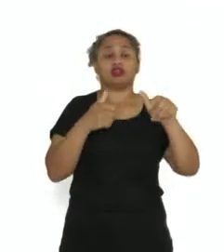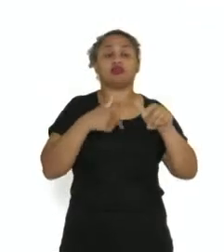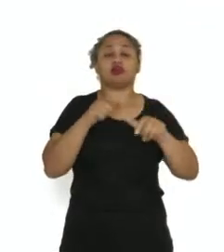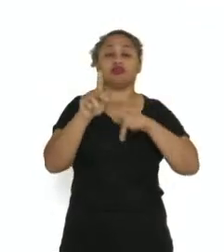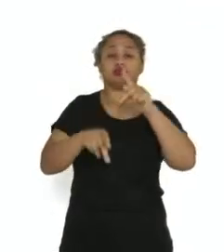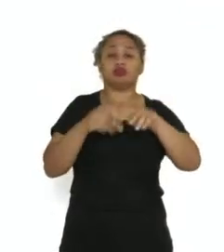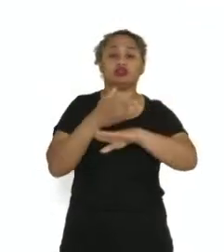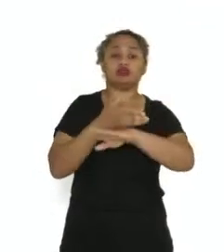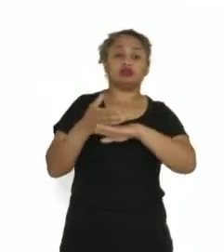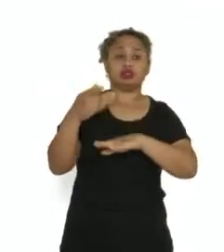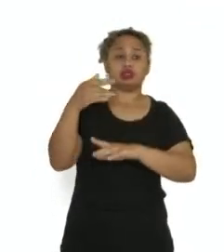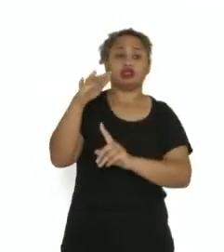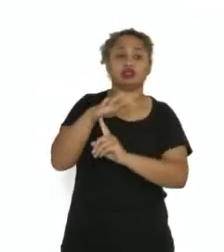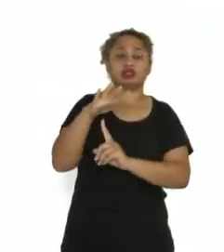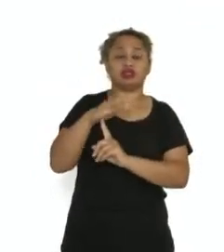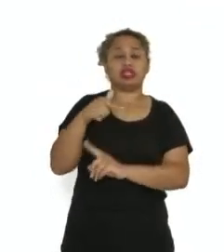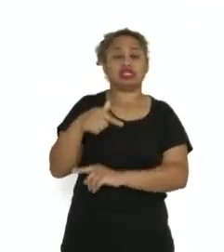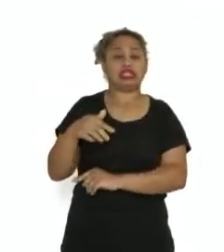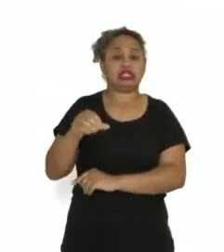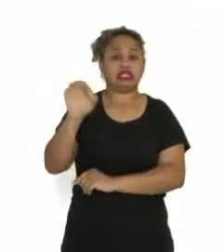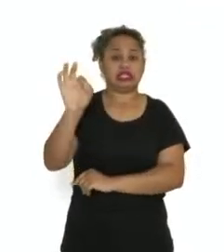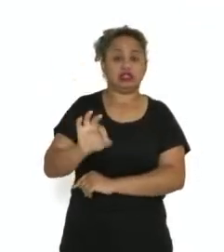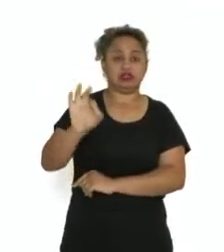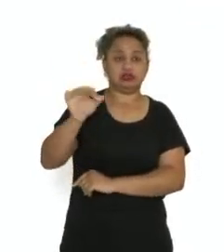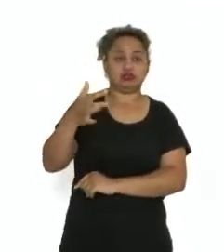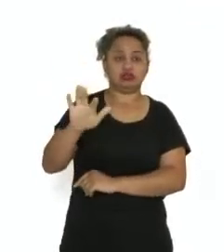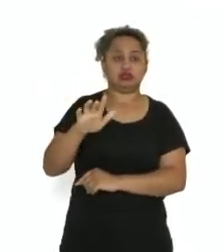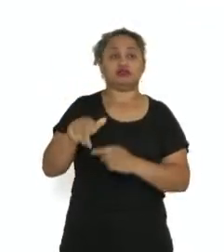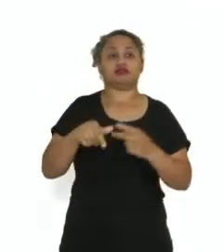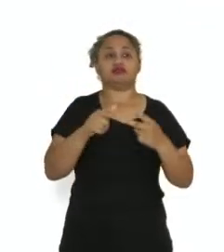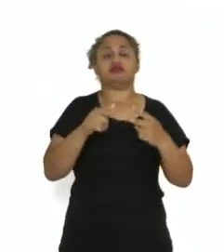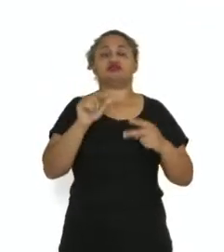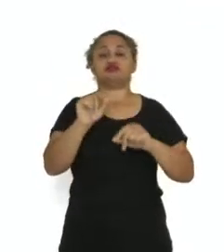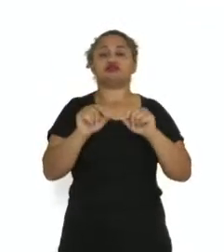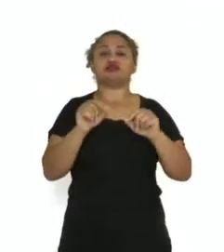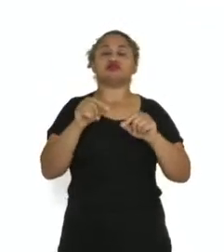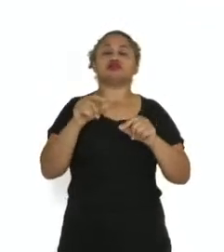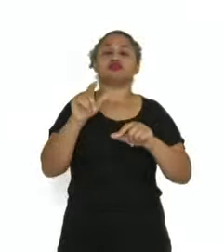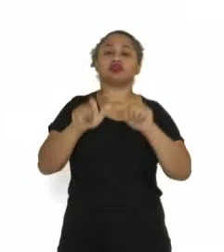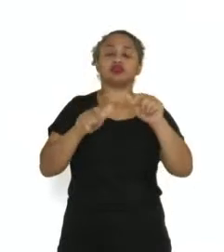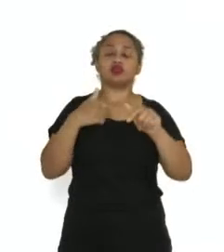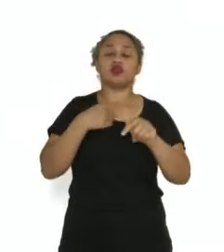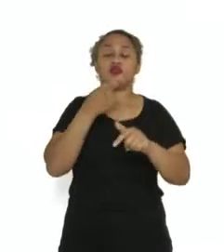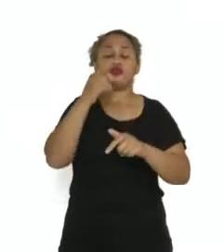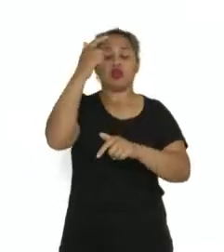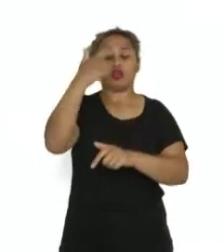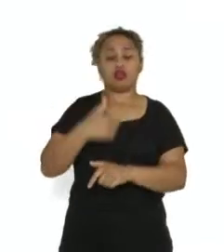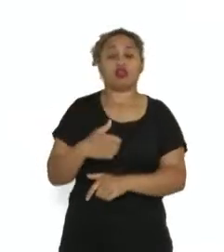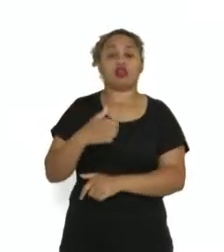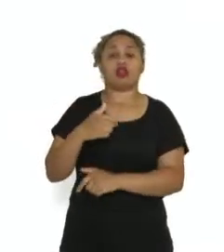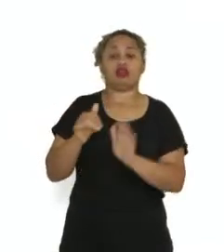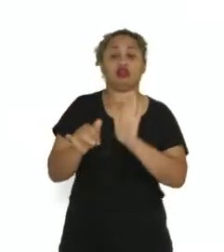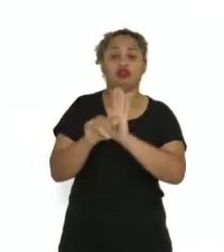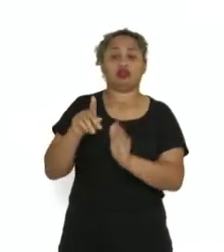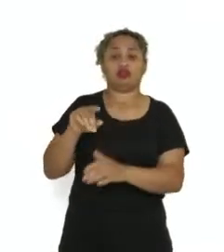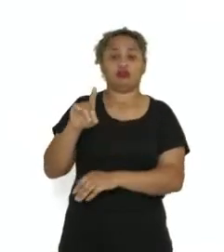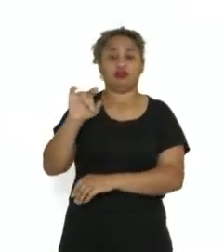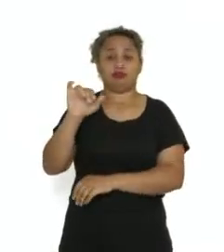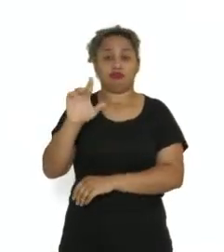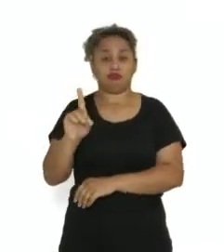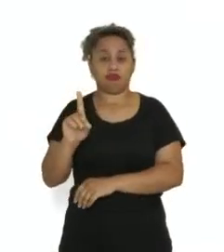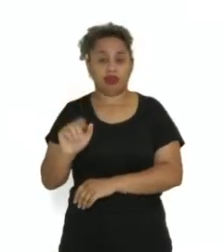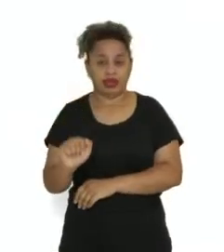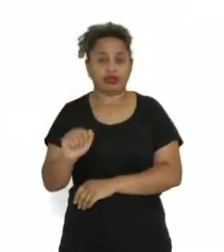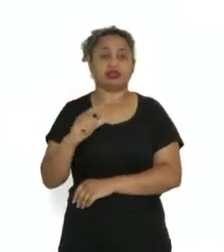população branca no Paraná, cerca de 70%, os pardos, né, pessoas que se declaram pardas, segundo o IBGE,